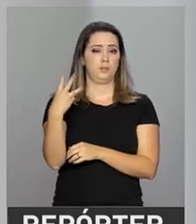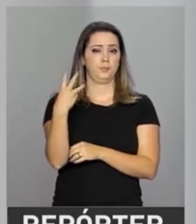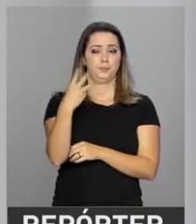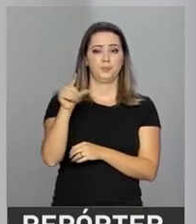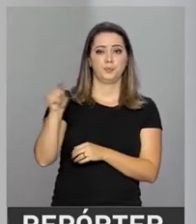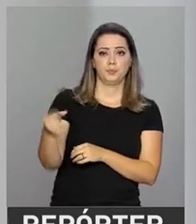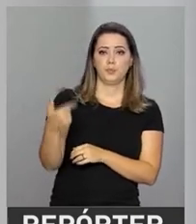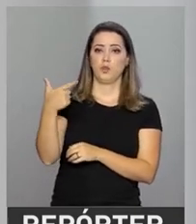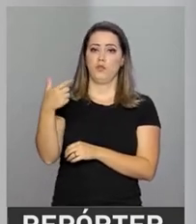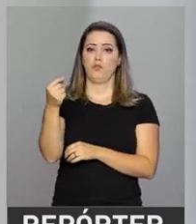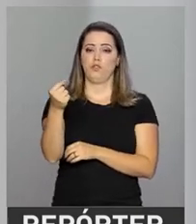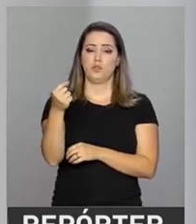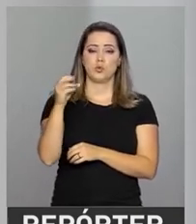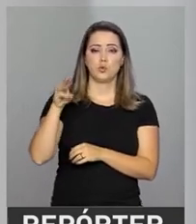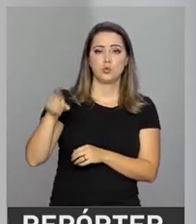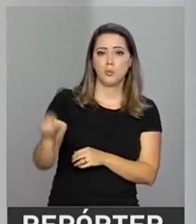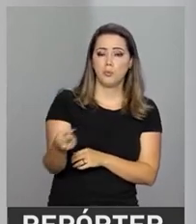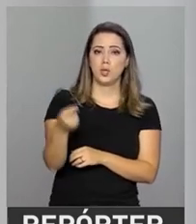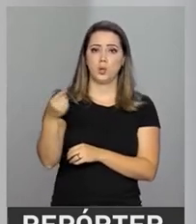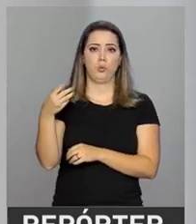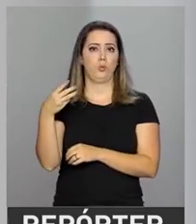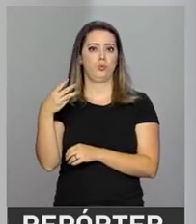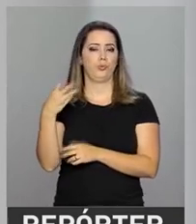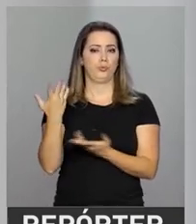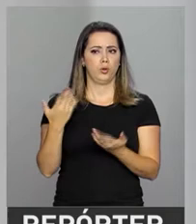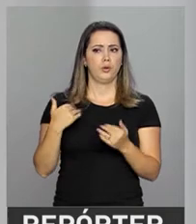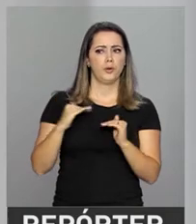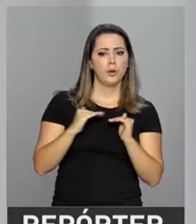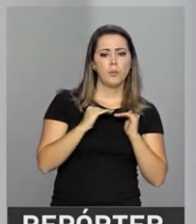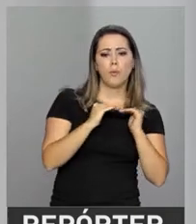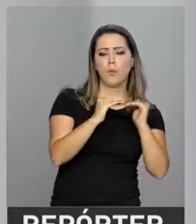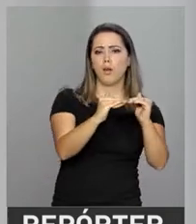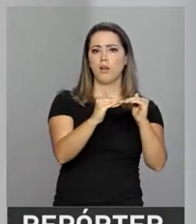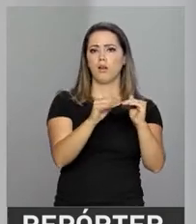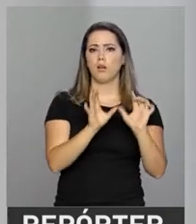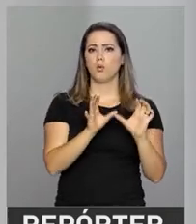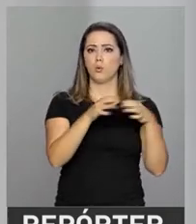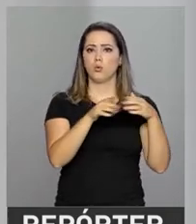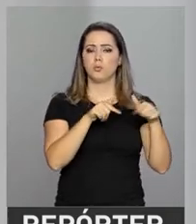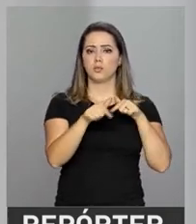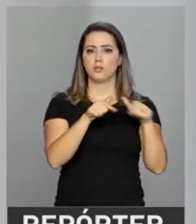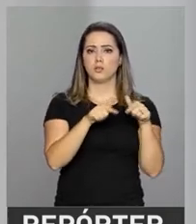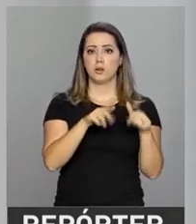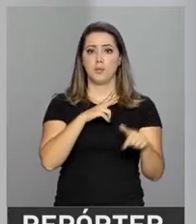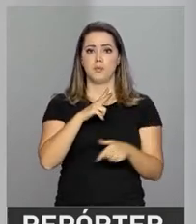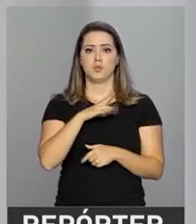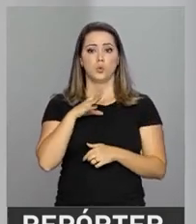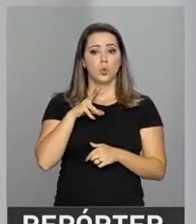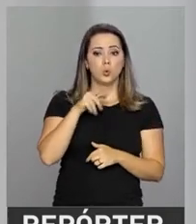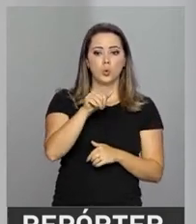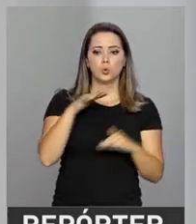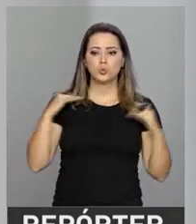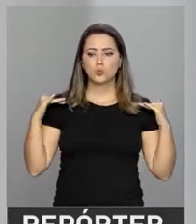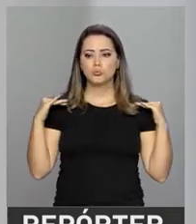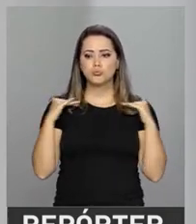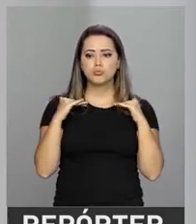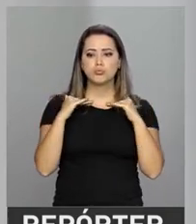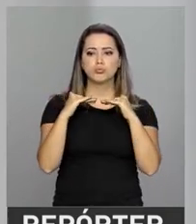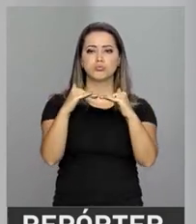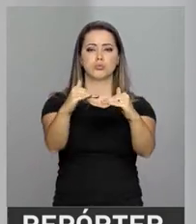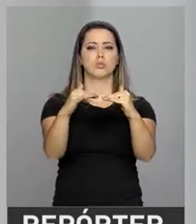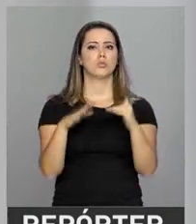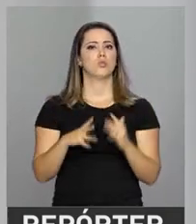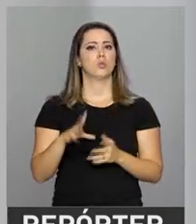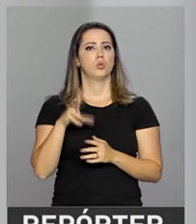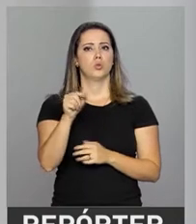mil, 25 mil. Nós queremos equiparar com os trabalhadores da iniciativa privada. Ou seja, todos vão se aposentar